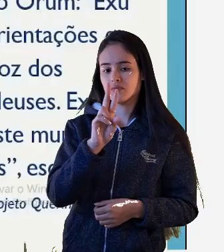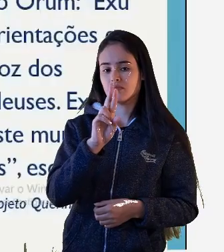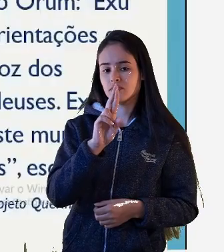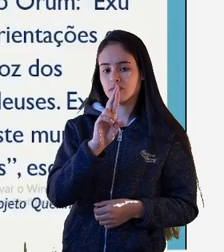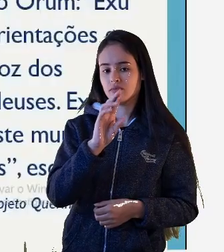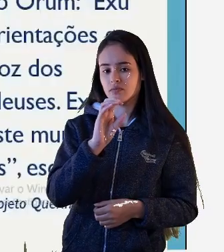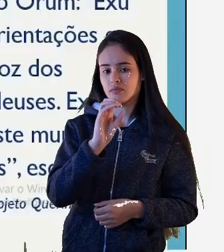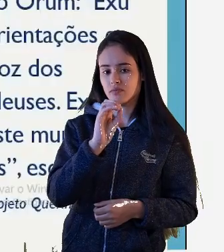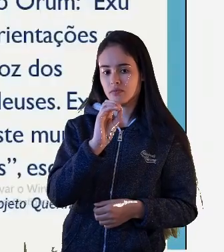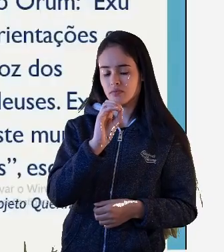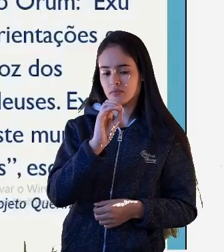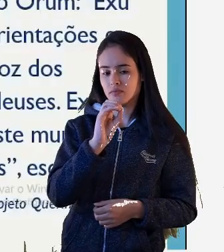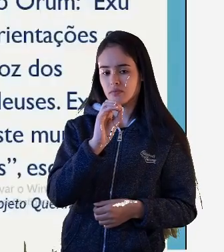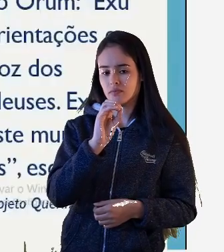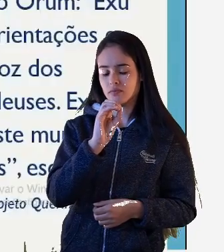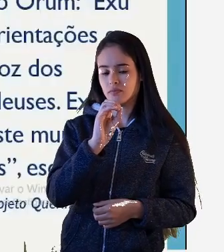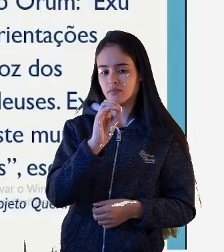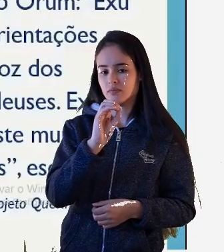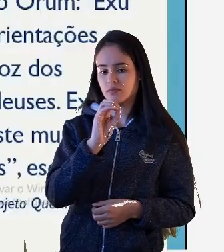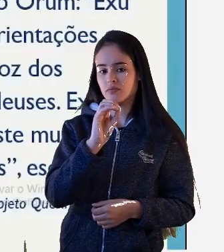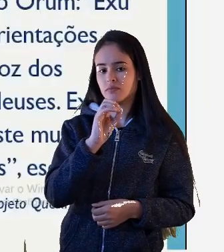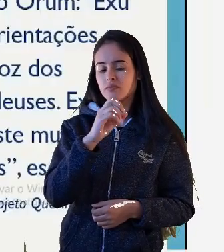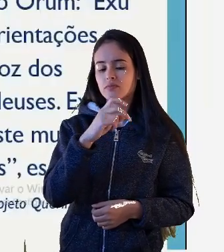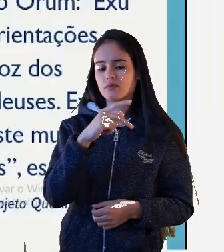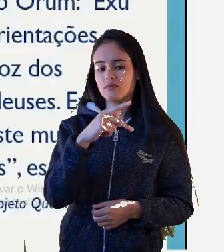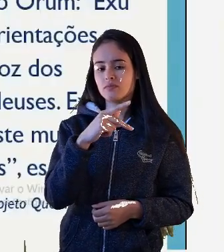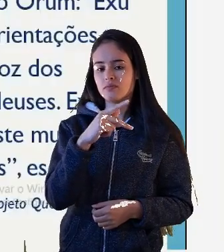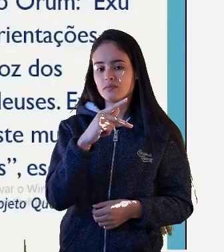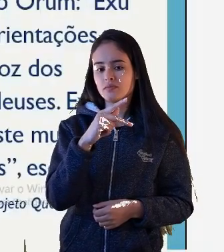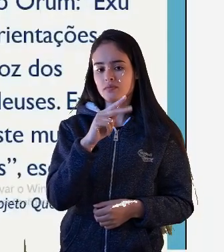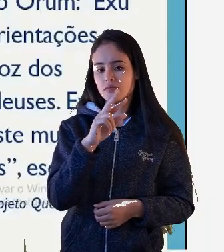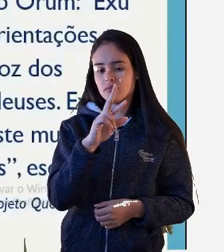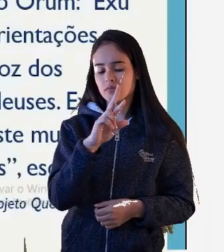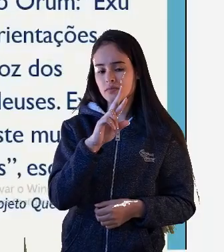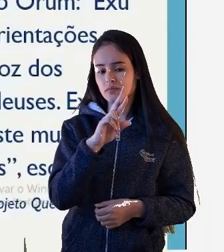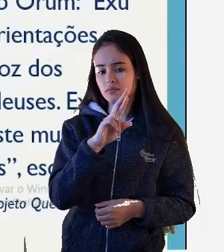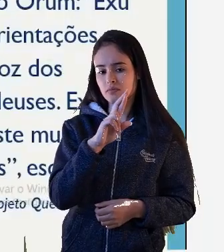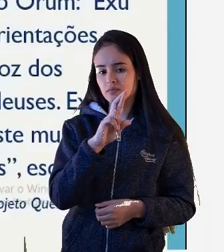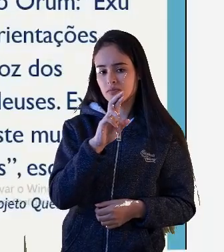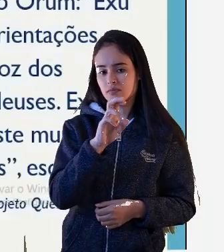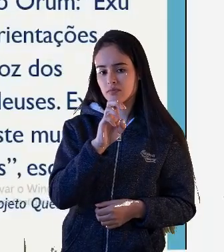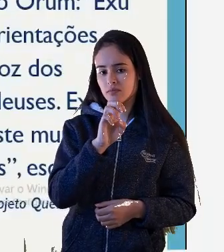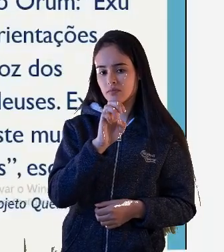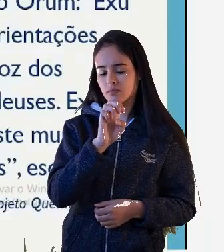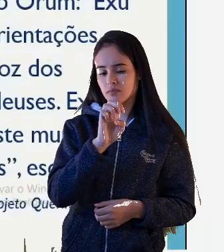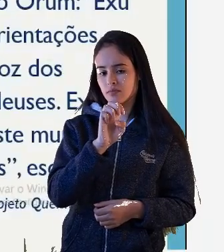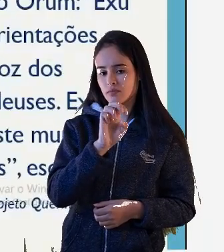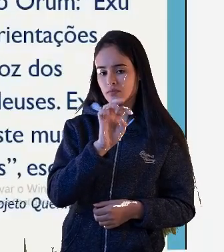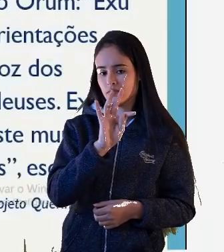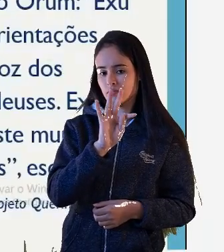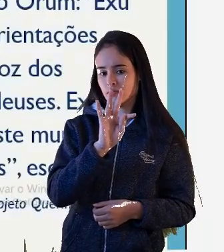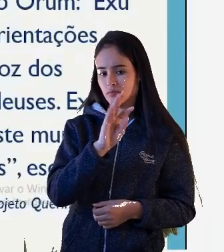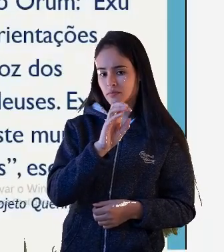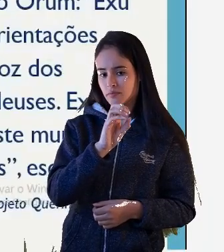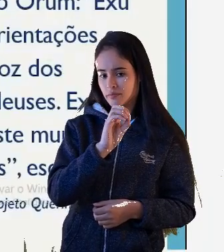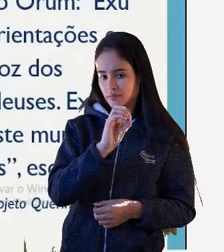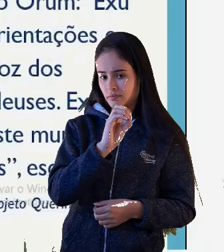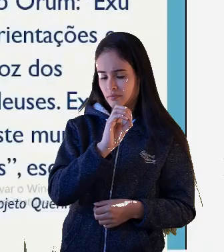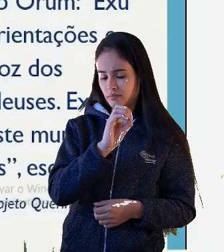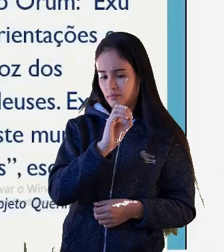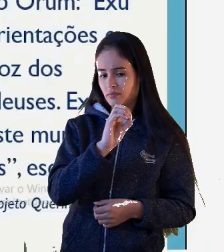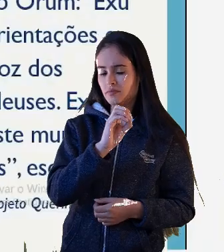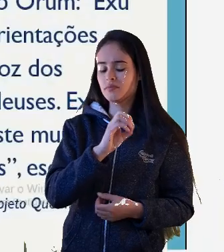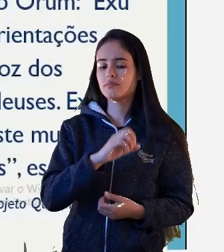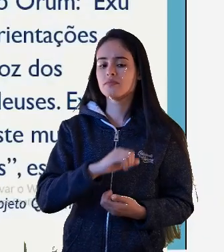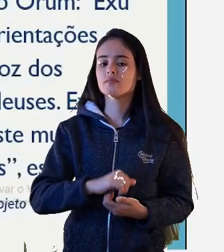construir aquelas mais de 20 igrejas de Ouro Preto. O Sérgio Pererê, que é descendente, né, desses escravizados, descendente bem direto, ele já